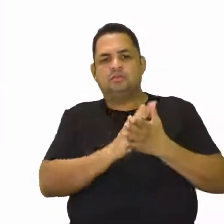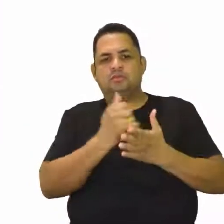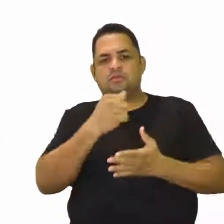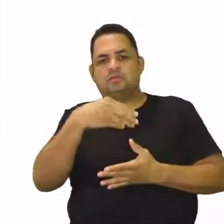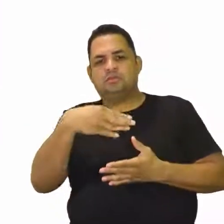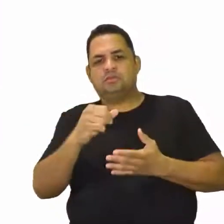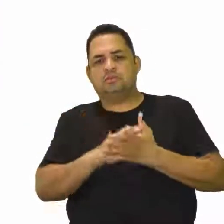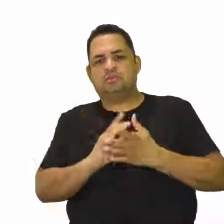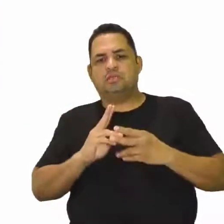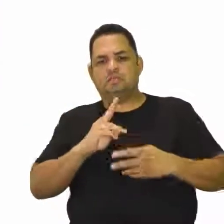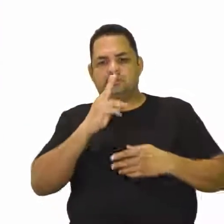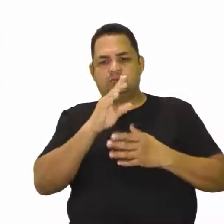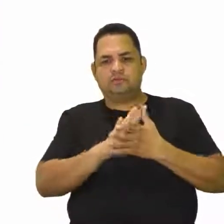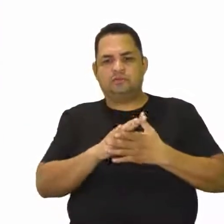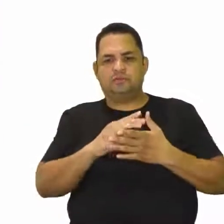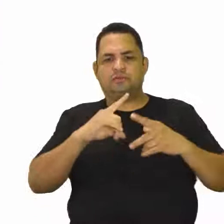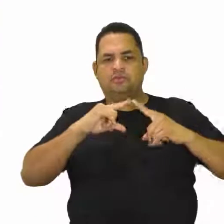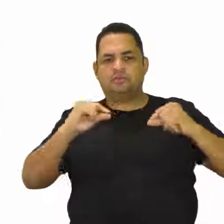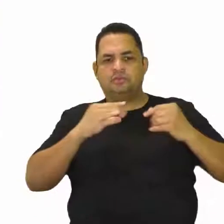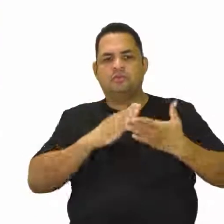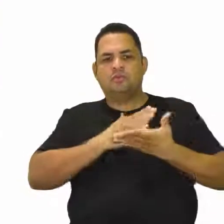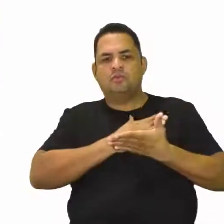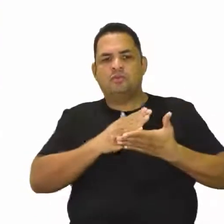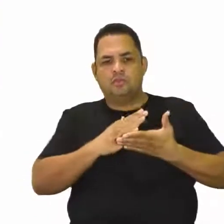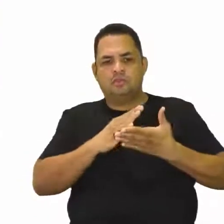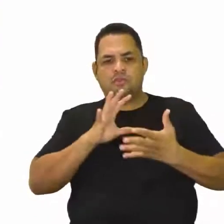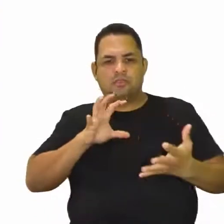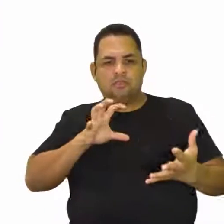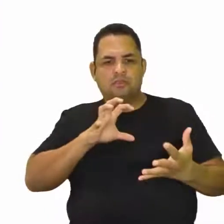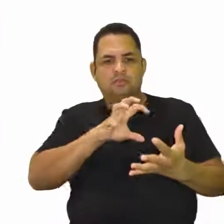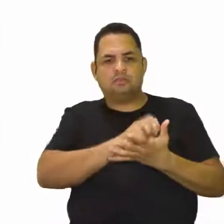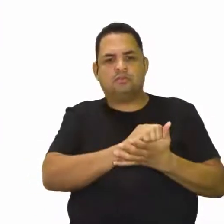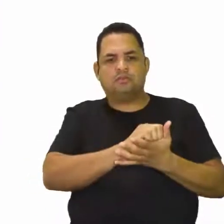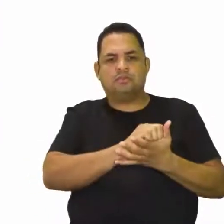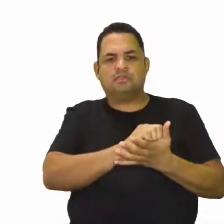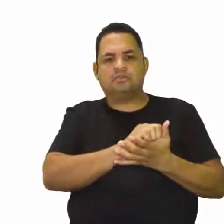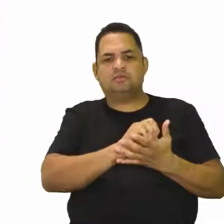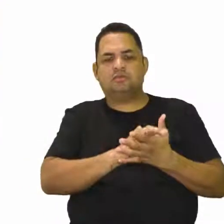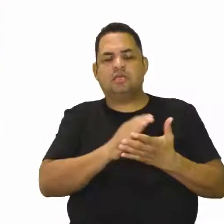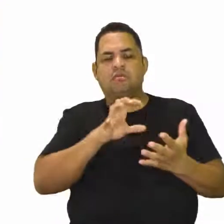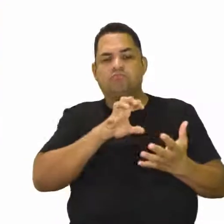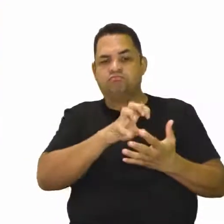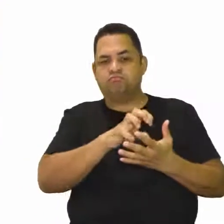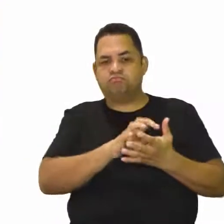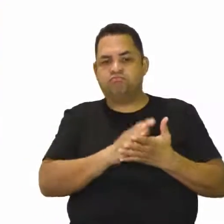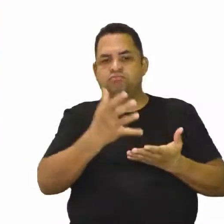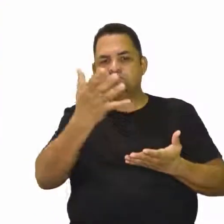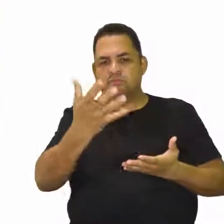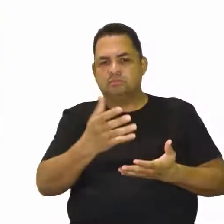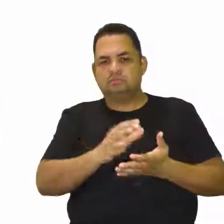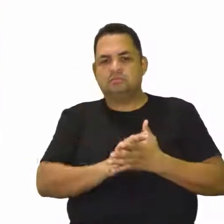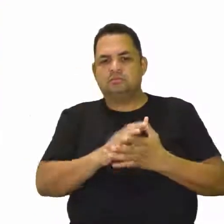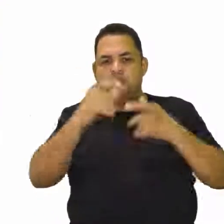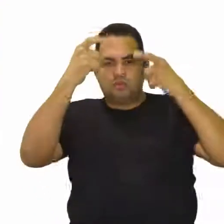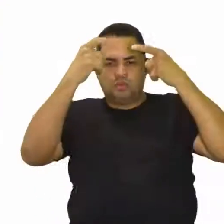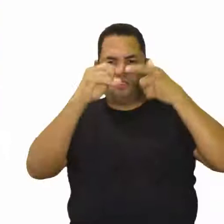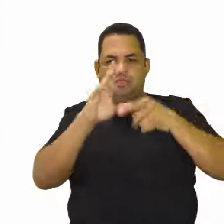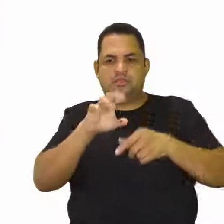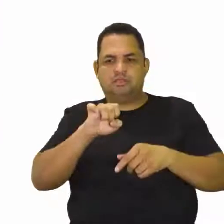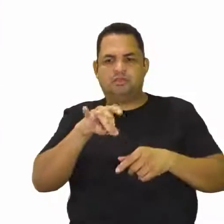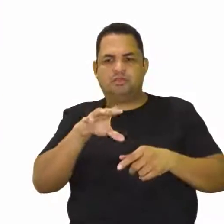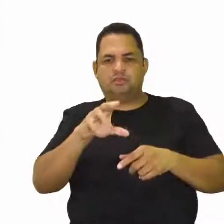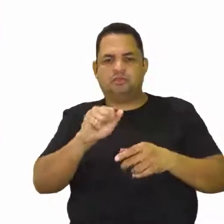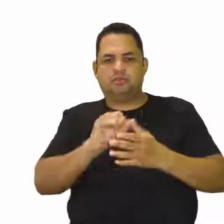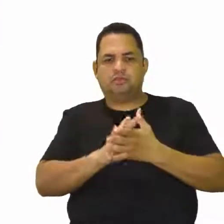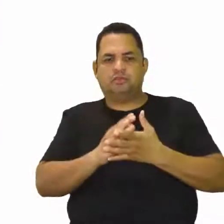as forças japonesas iniciaram a invasão do reino da Manchúria, isso no leste asiático, entre a China e